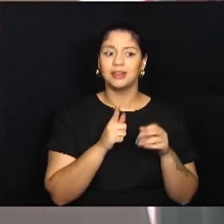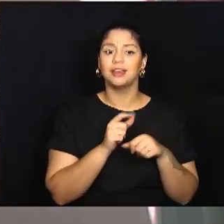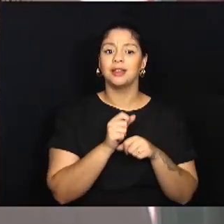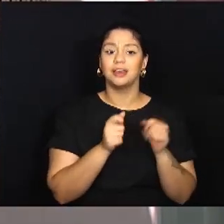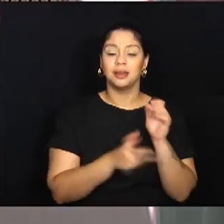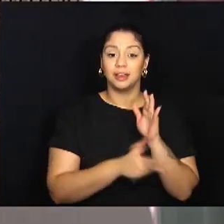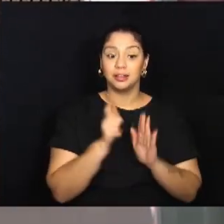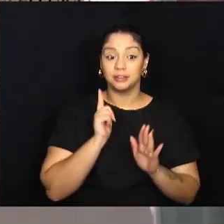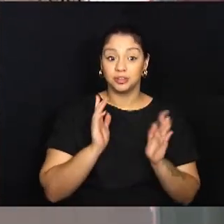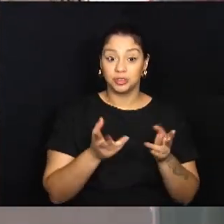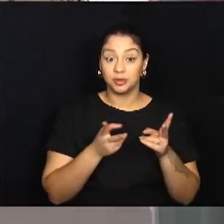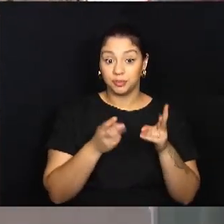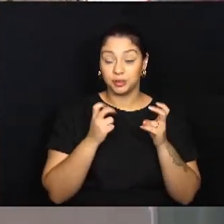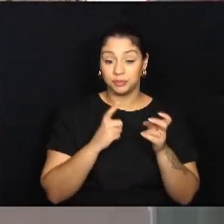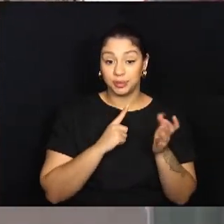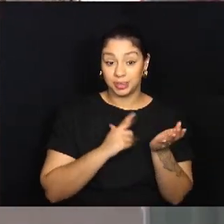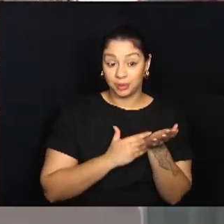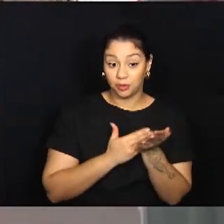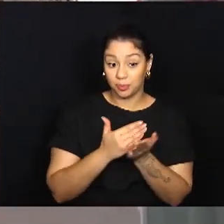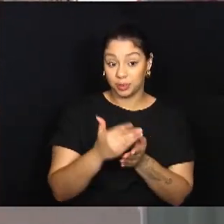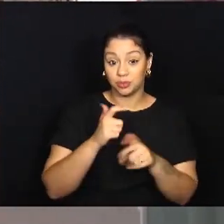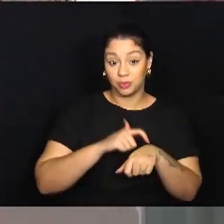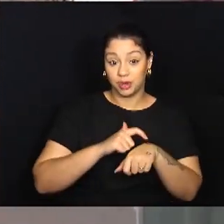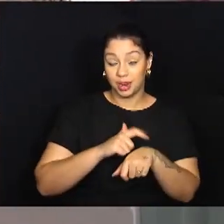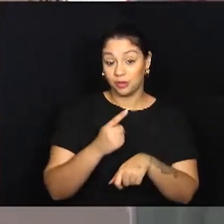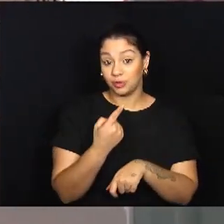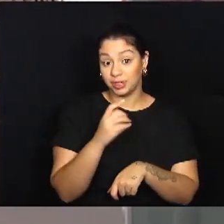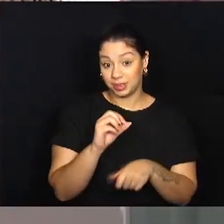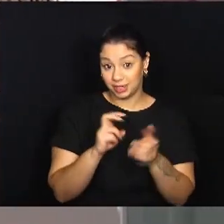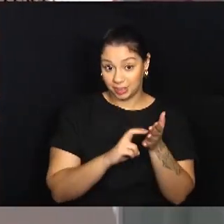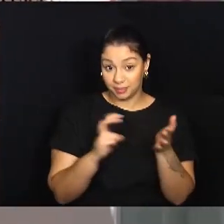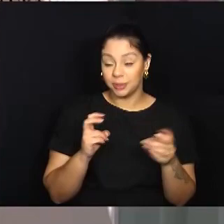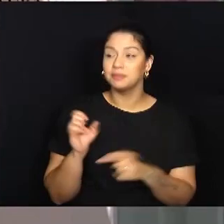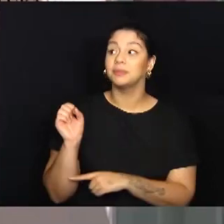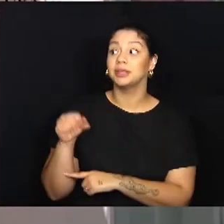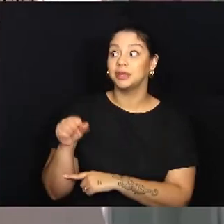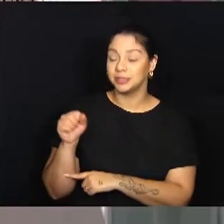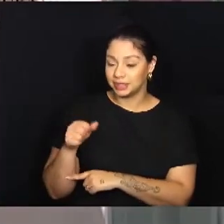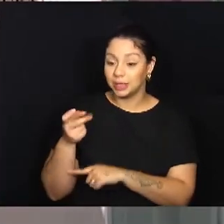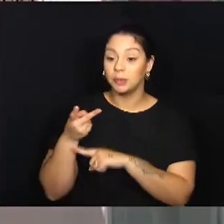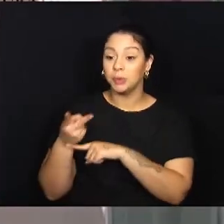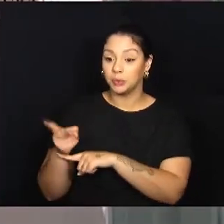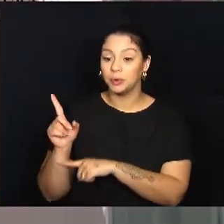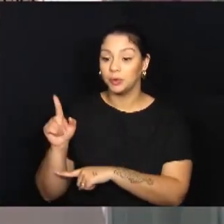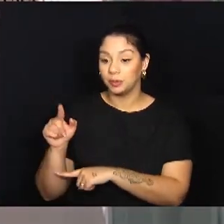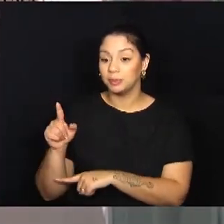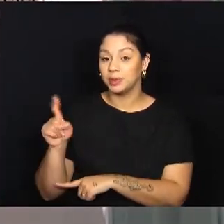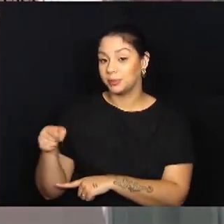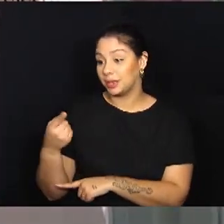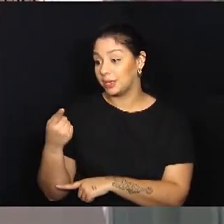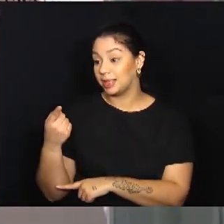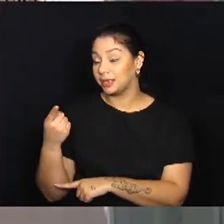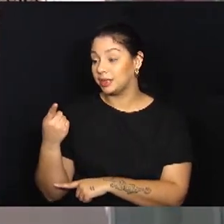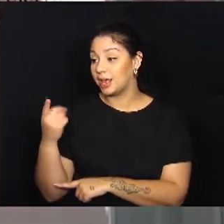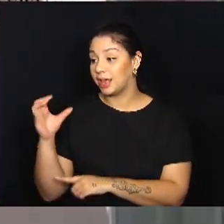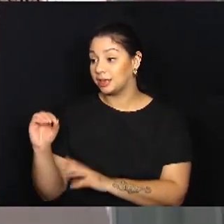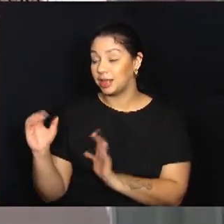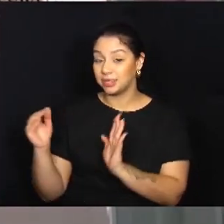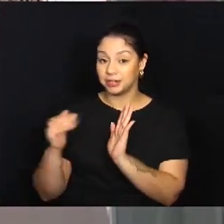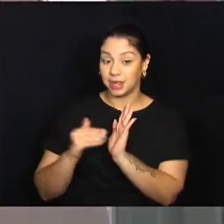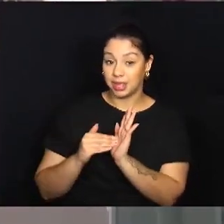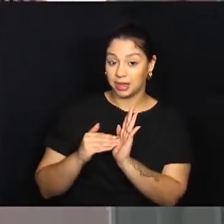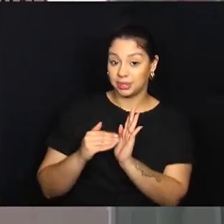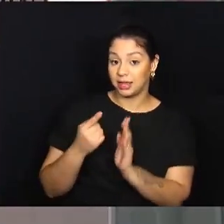começa a chegar mais gente a partir das 10 horas da manhã, né? O horário de maior procura é das 10 ao meio-dia e das 15 às